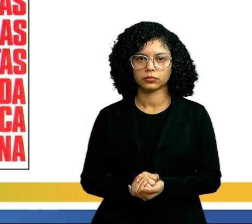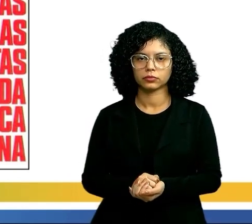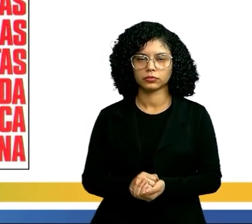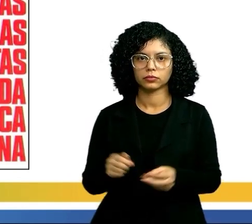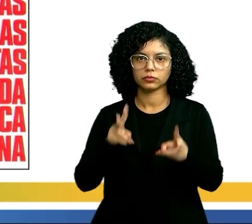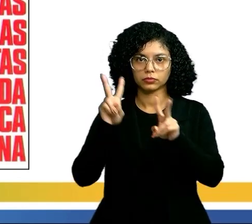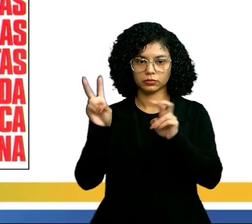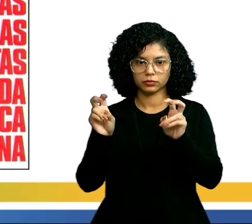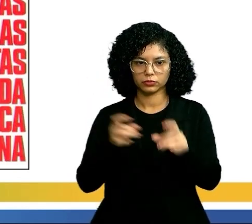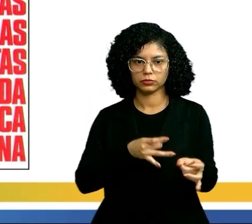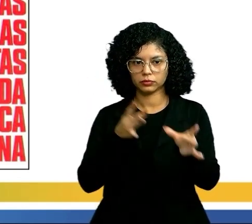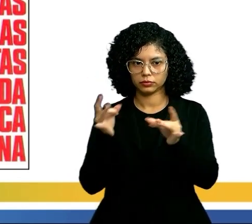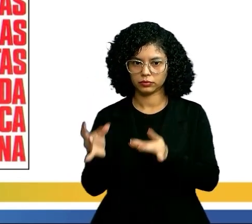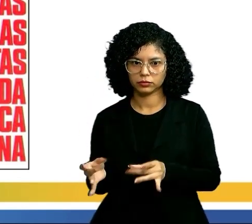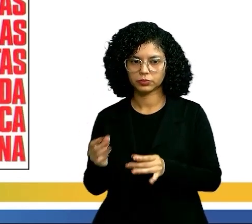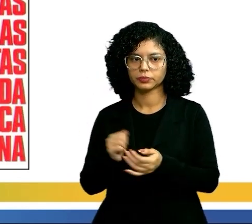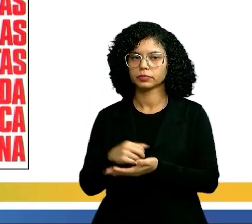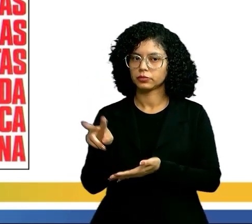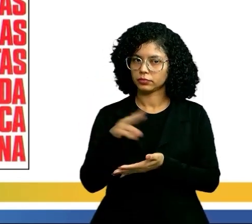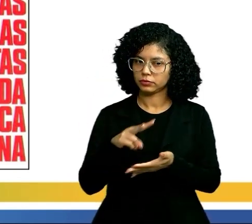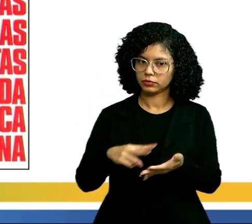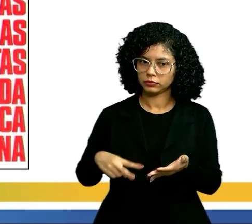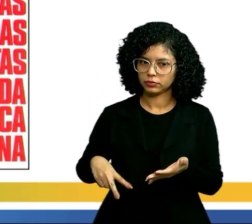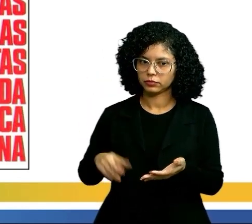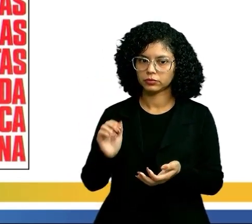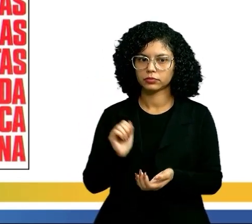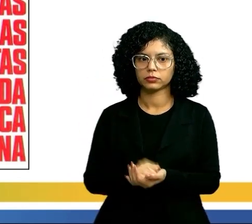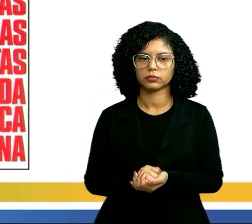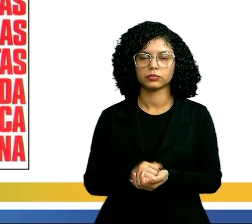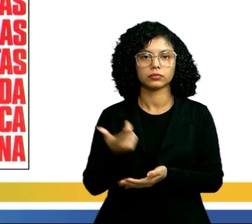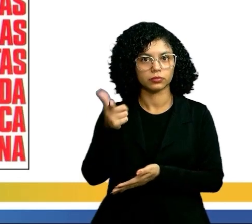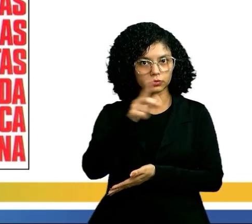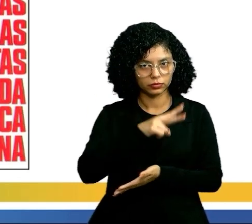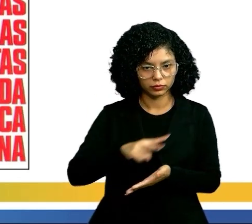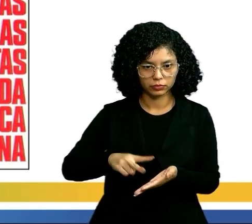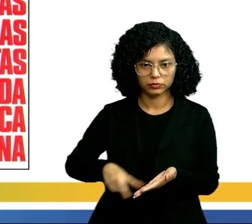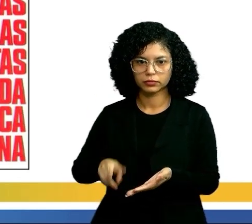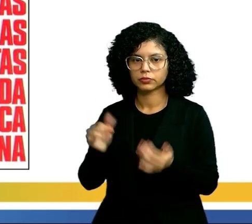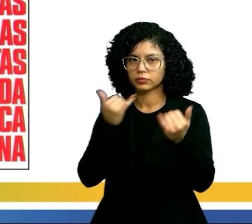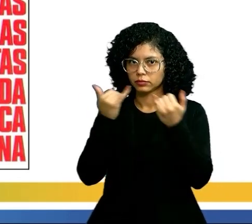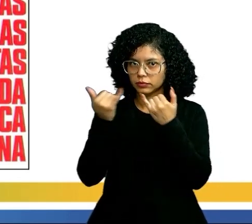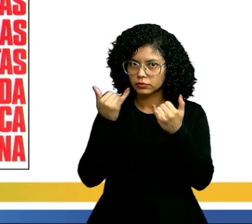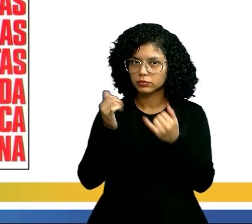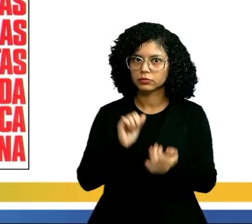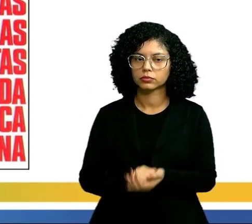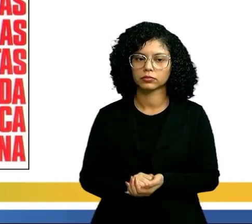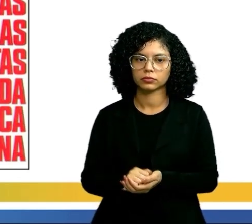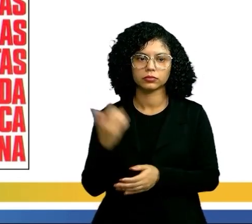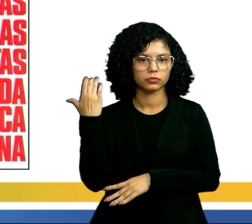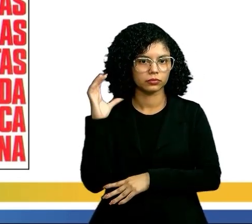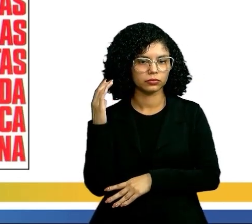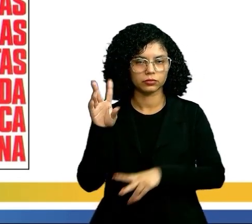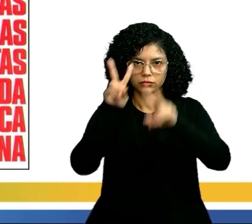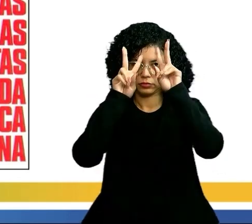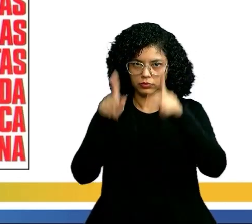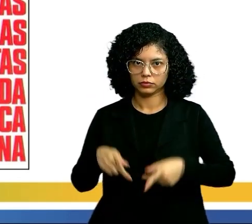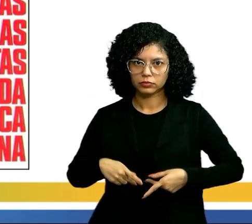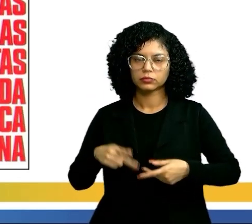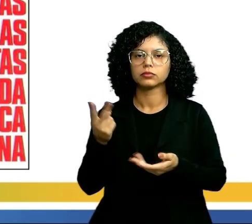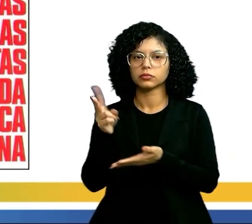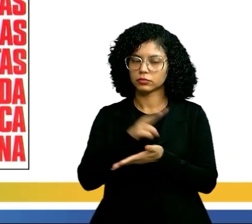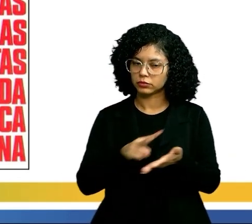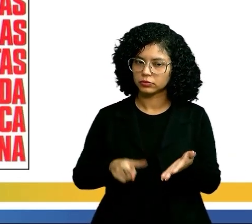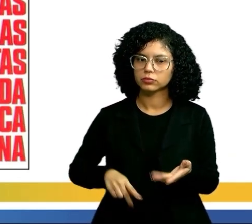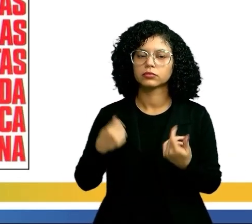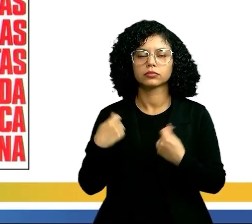dica da bibliografia para leitura. Leiam, se informem. Não existe ciências humanas sem leitura.